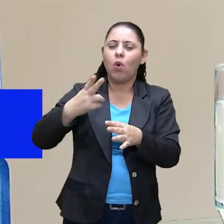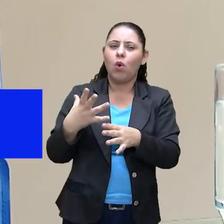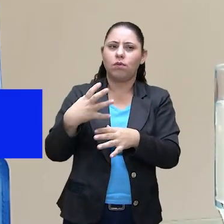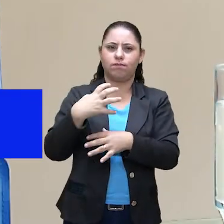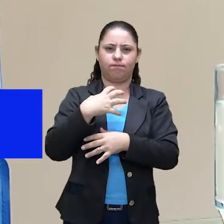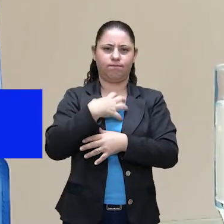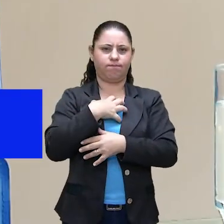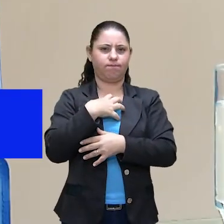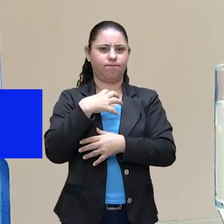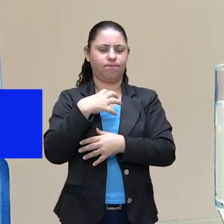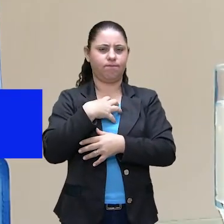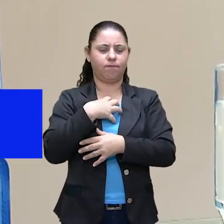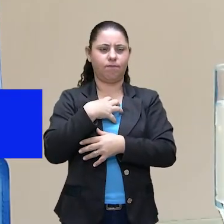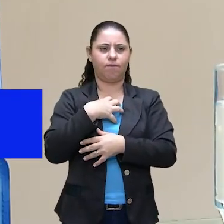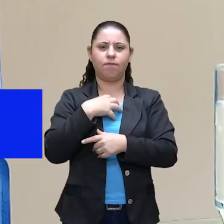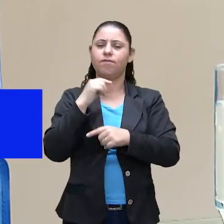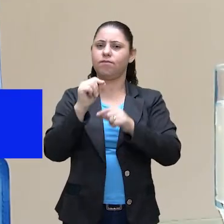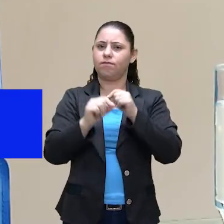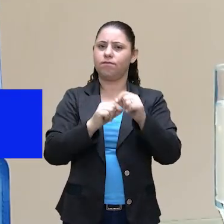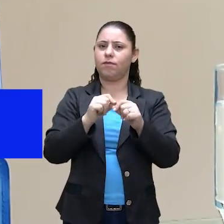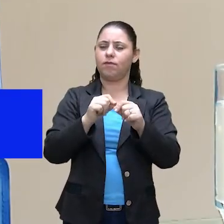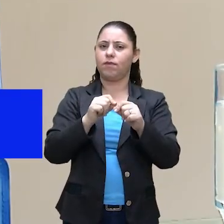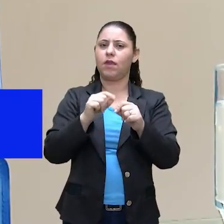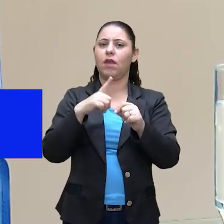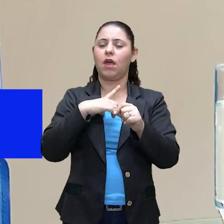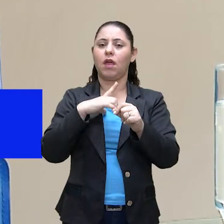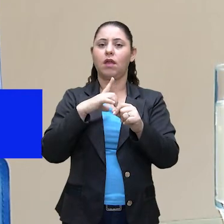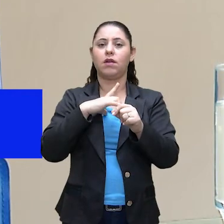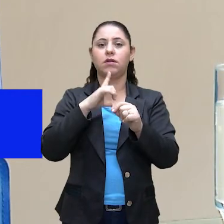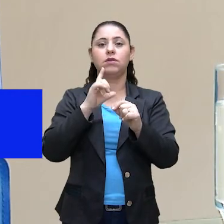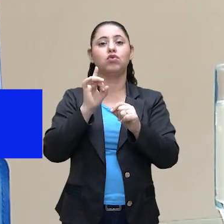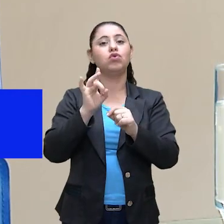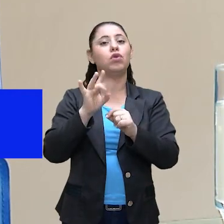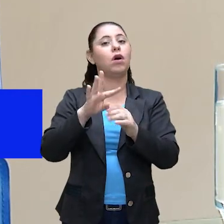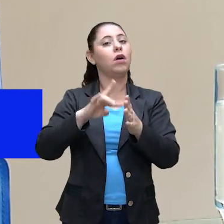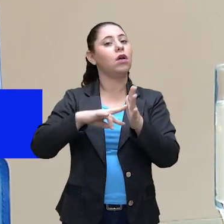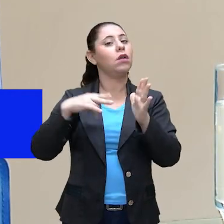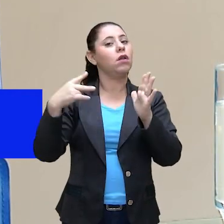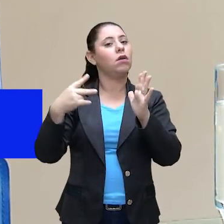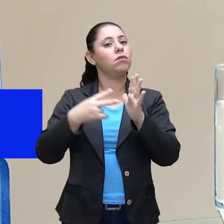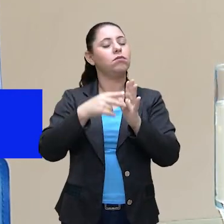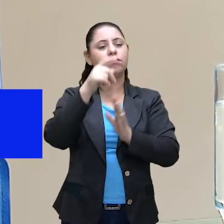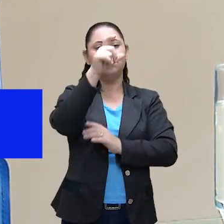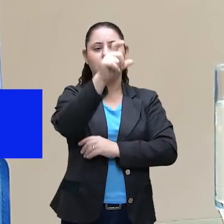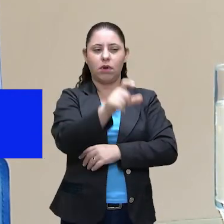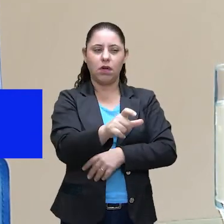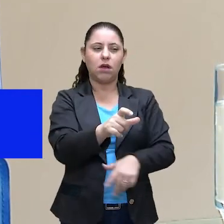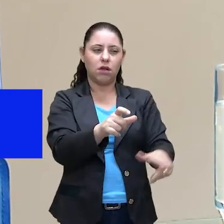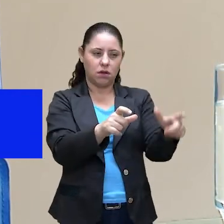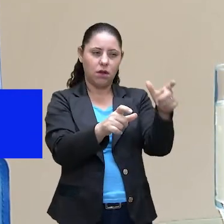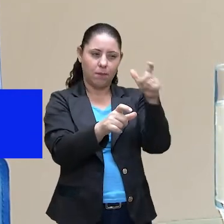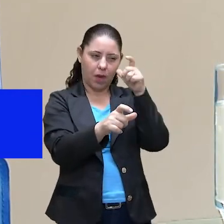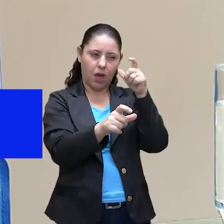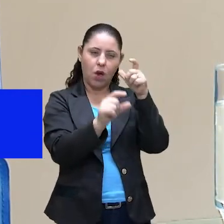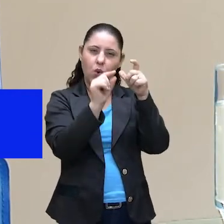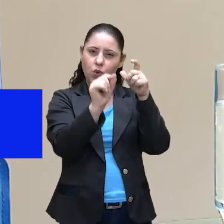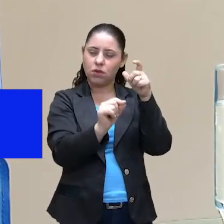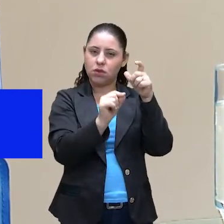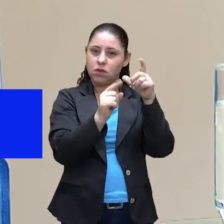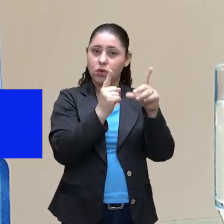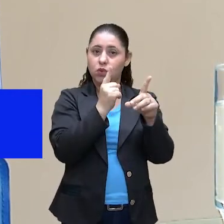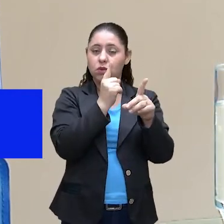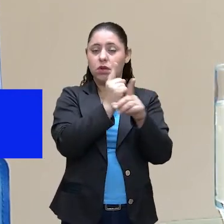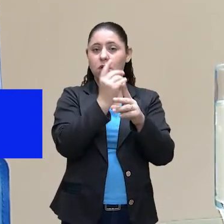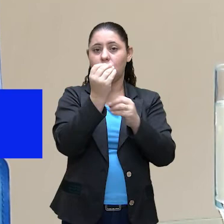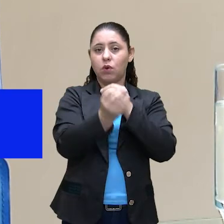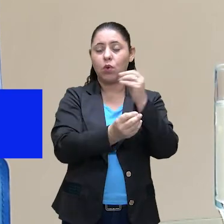podem ser mais padrões sensitivos, motores. Basta a gente interpretar esse indivíduo